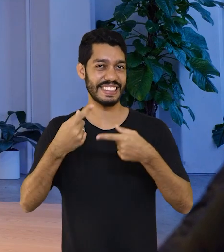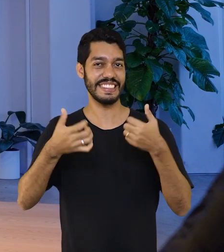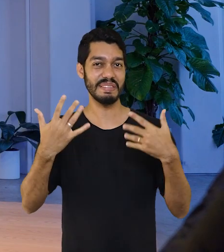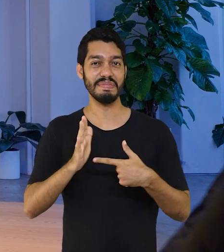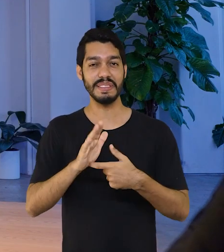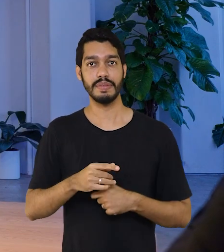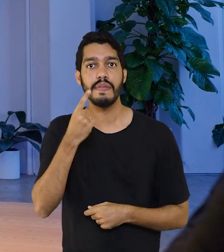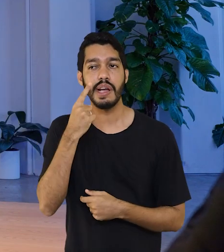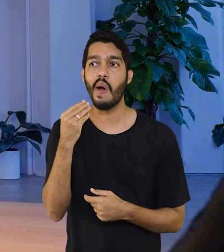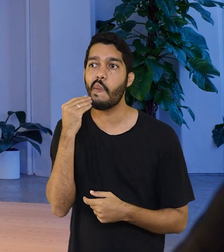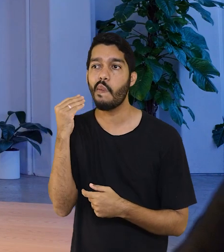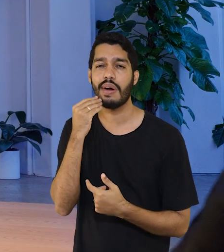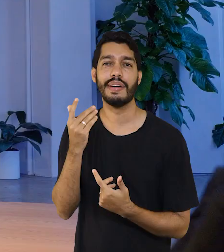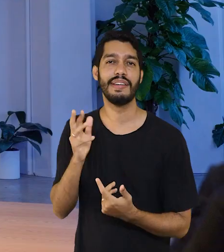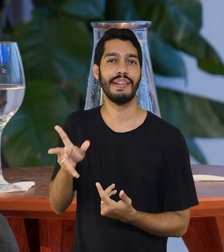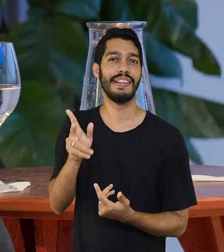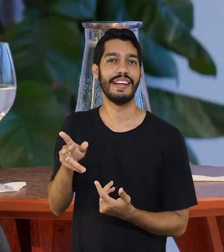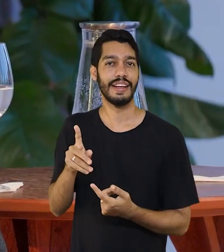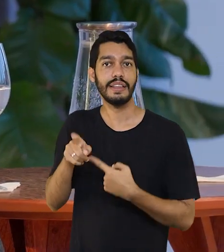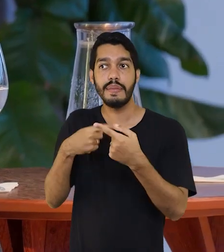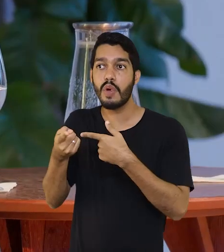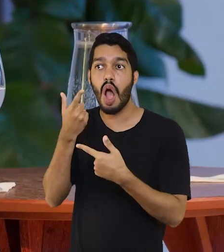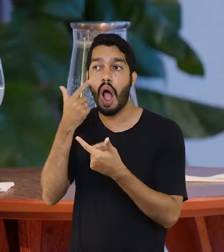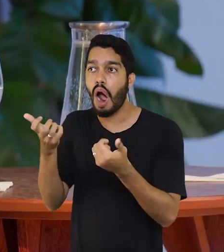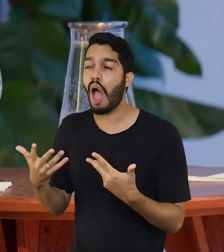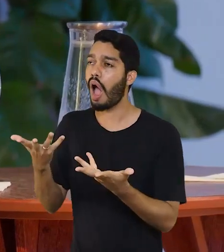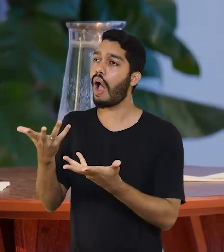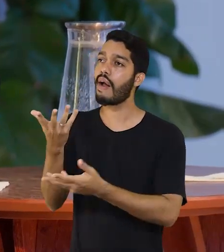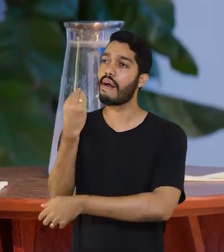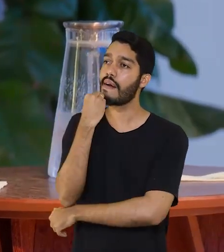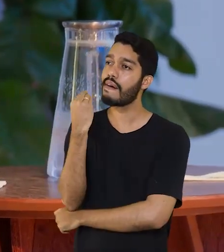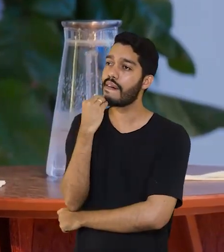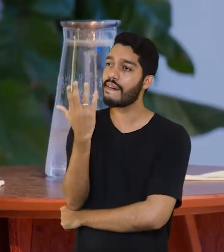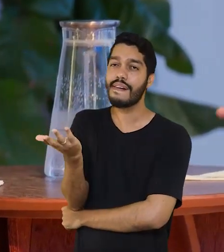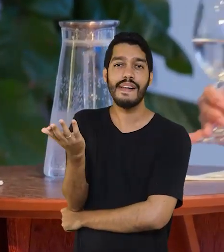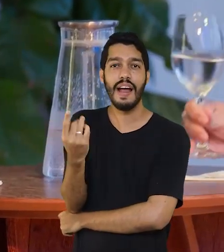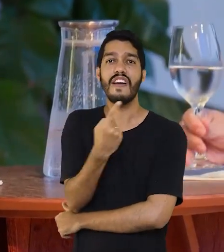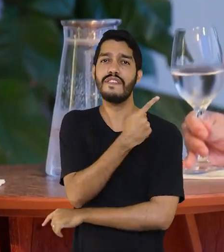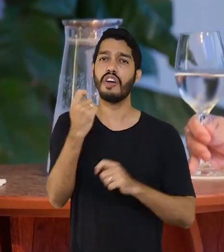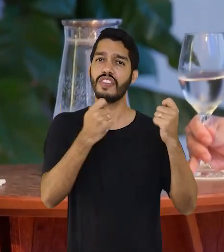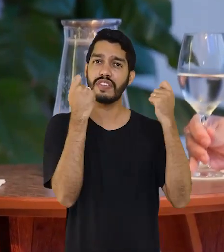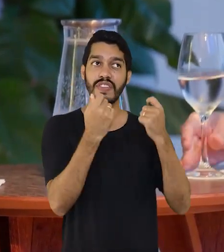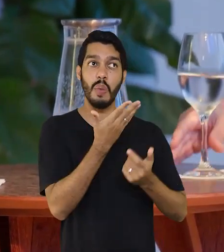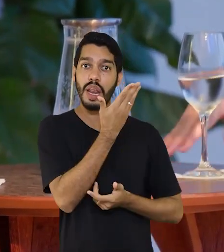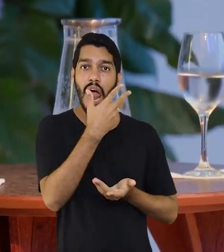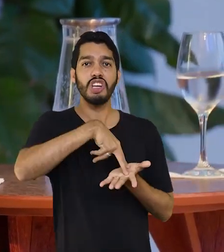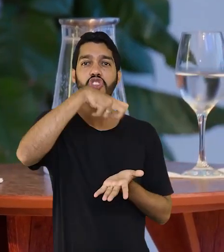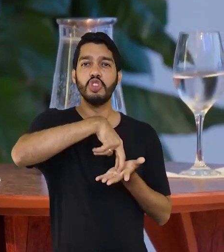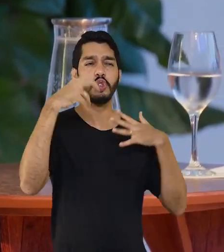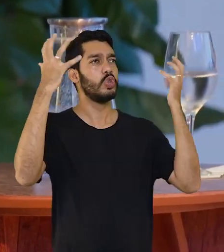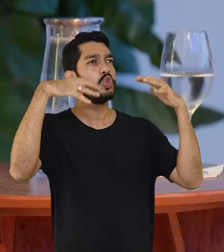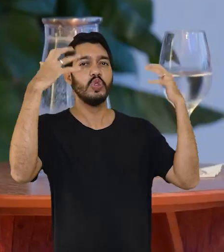quiser. Muito bom, né? Essa coisa do não óbvio, mas que depois que você ouve, é óbvio. Você vai lá para aquele festival,